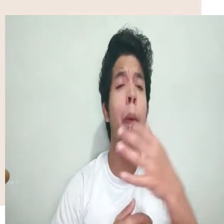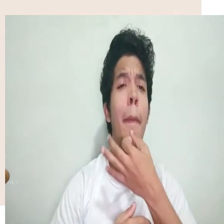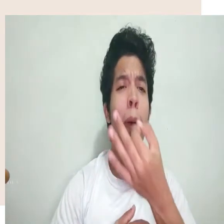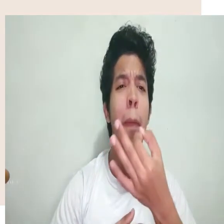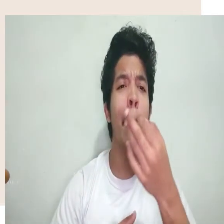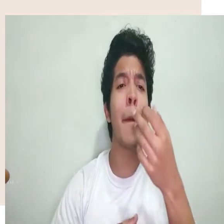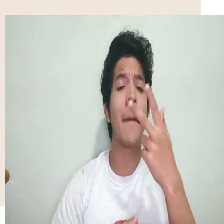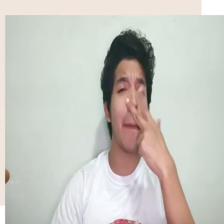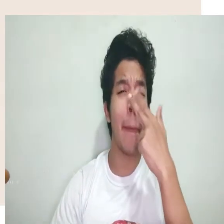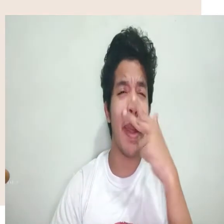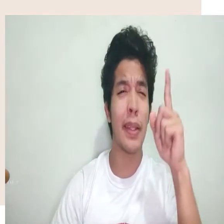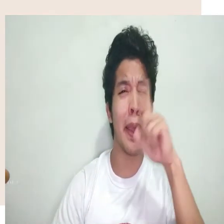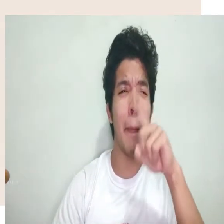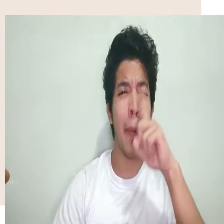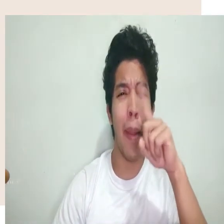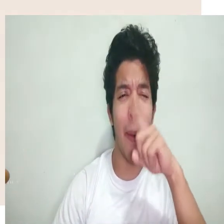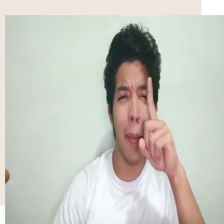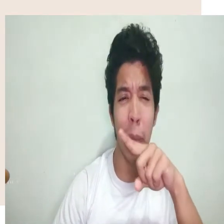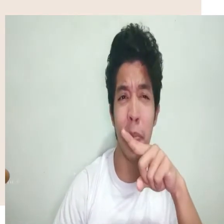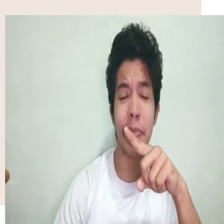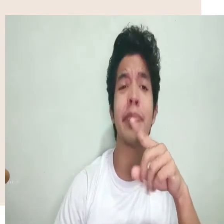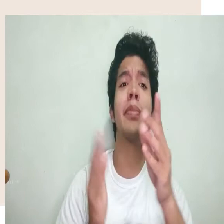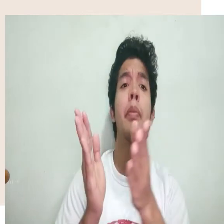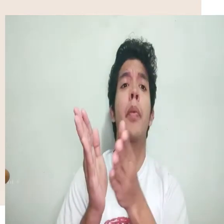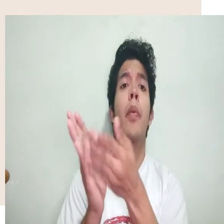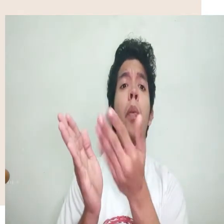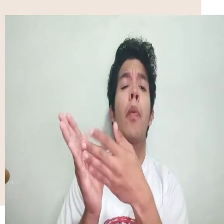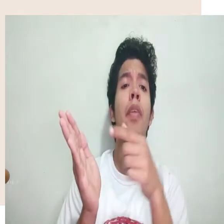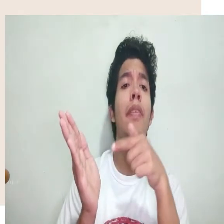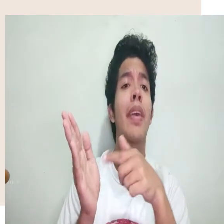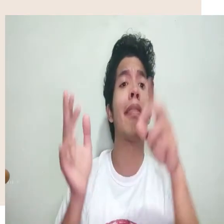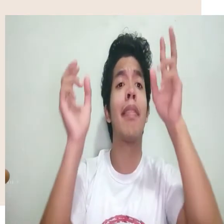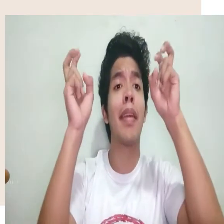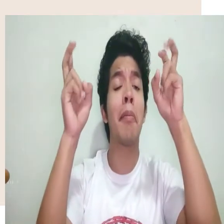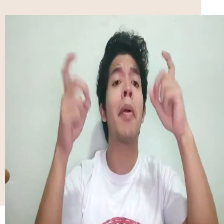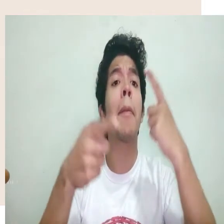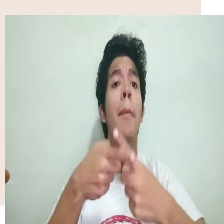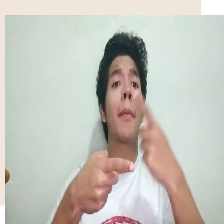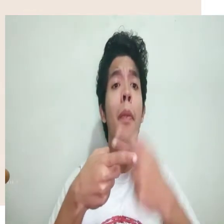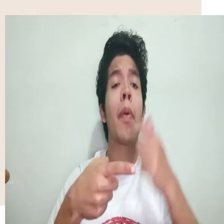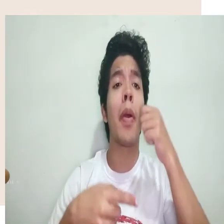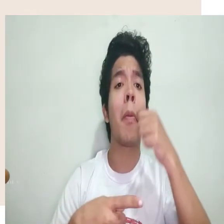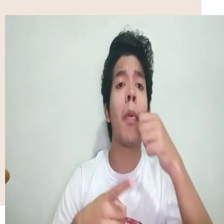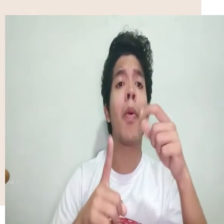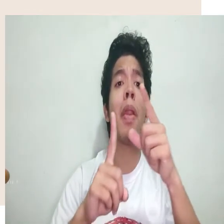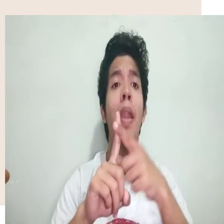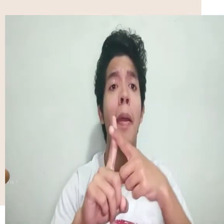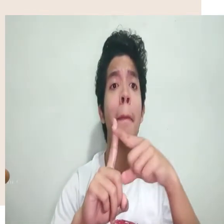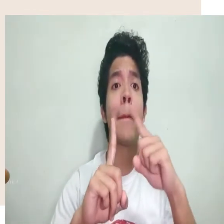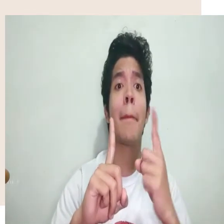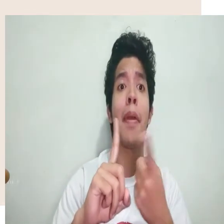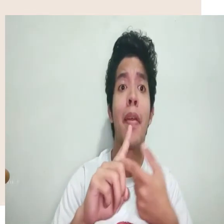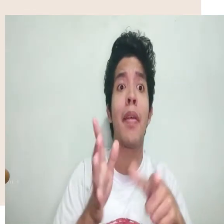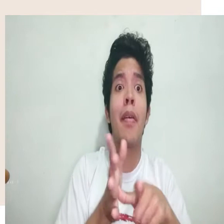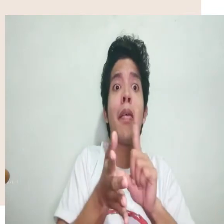E aí, sua opinião se tornou insuficiente para falar sobre essa questão? Da gestão dos riscos à invenção do